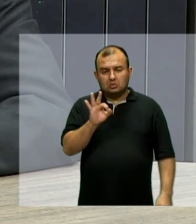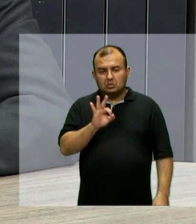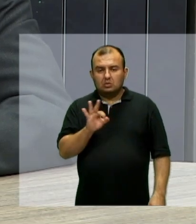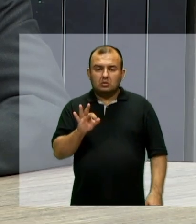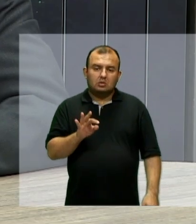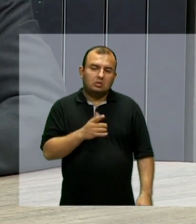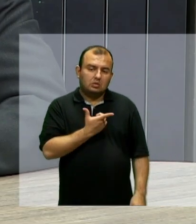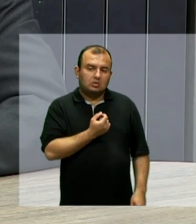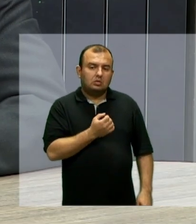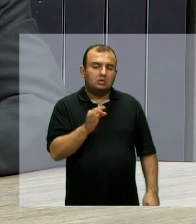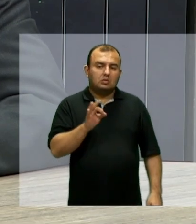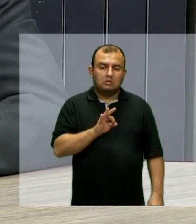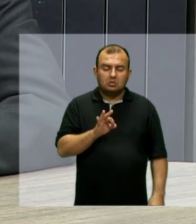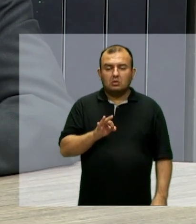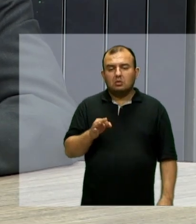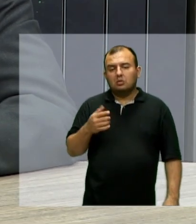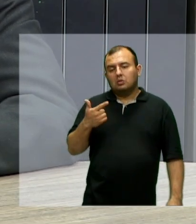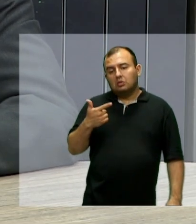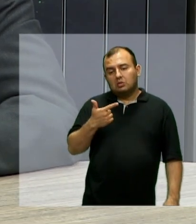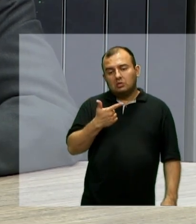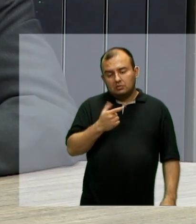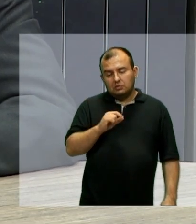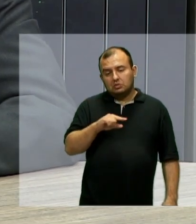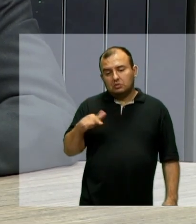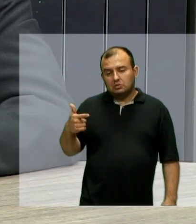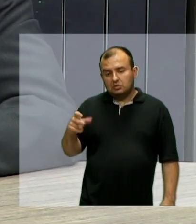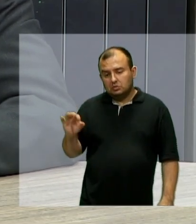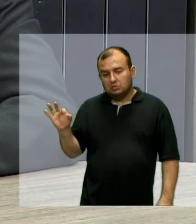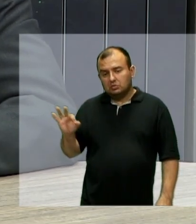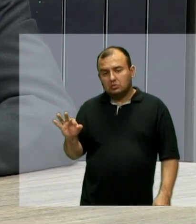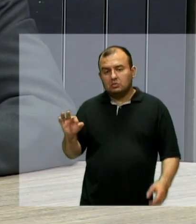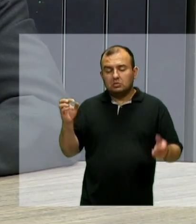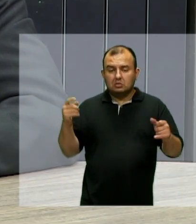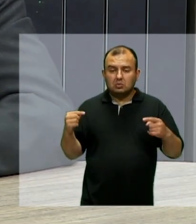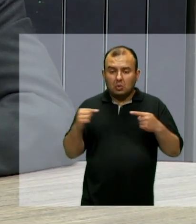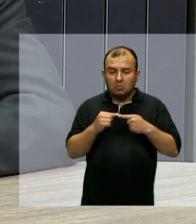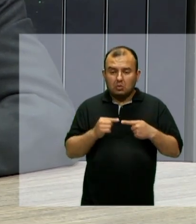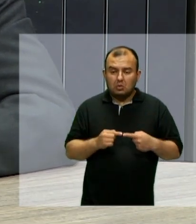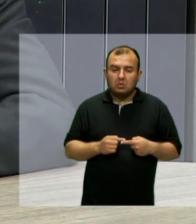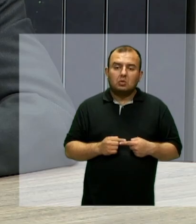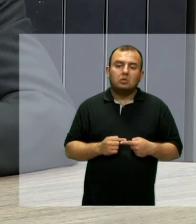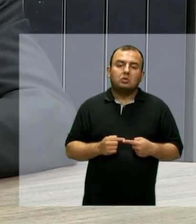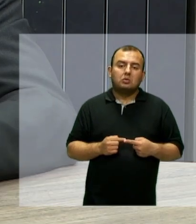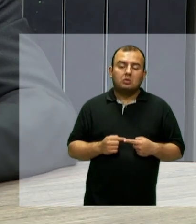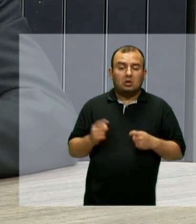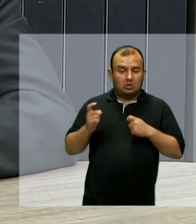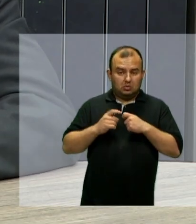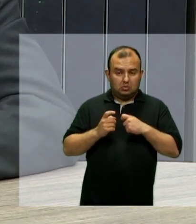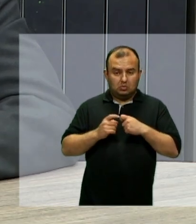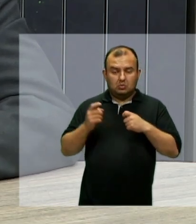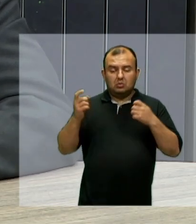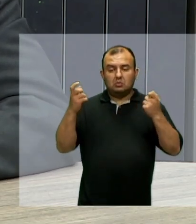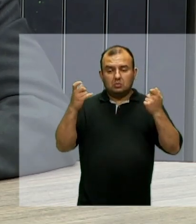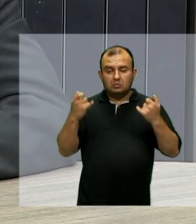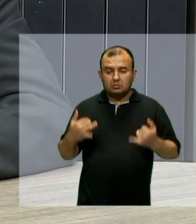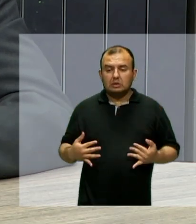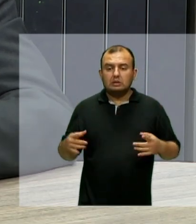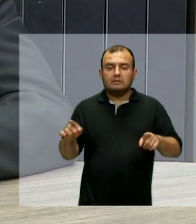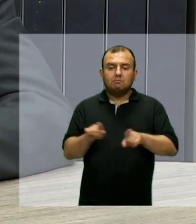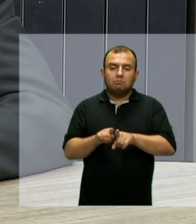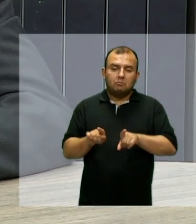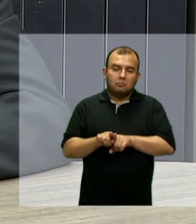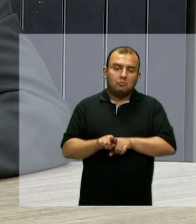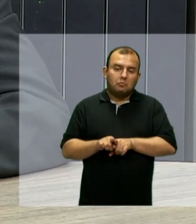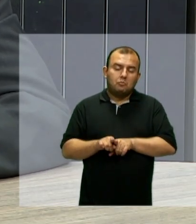até 20% é uma coisa, de 20% a 25% e tal. De acordo com esse score, eu me encaixo, mas isso talvez um médico possa preencher com